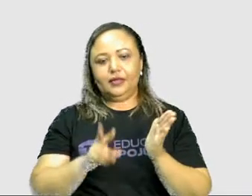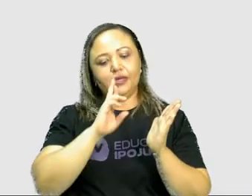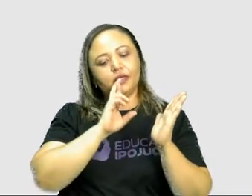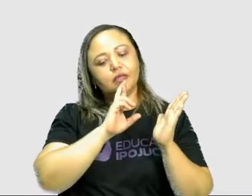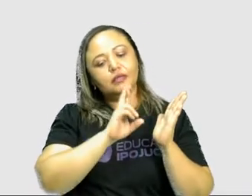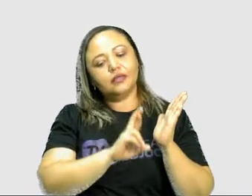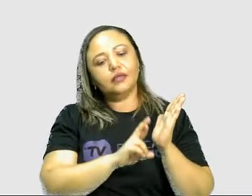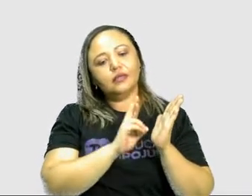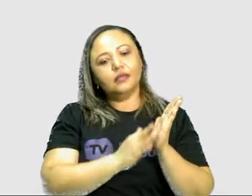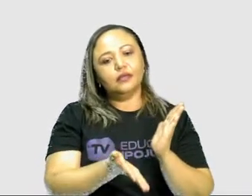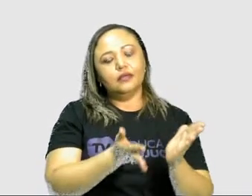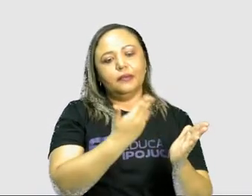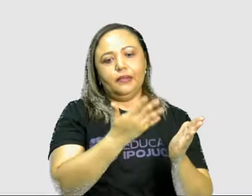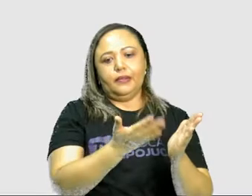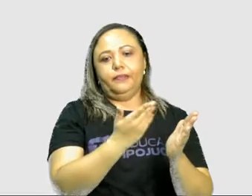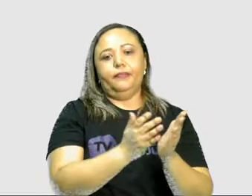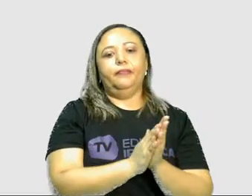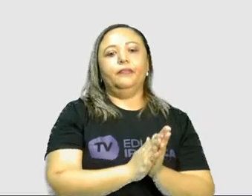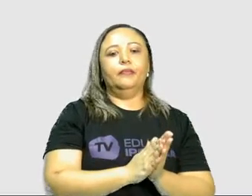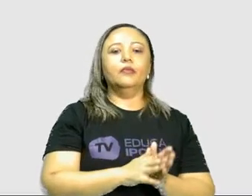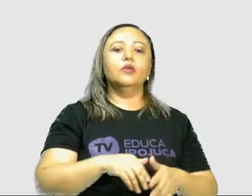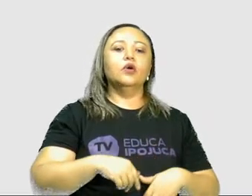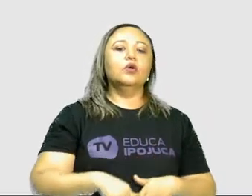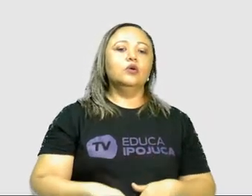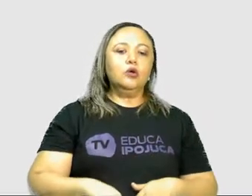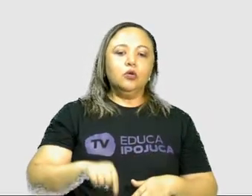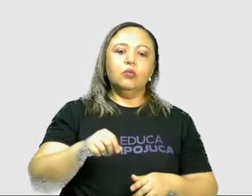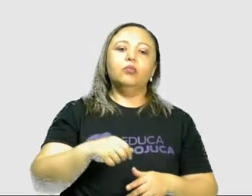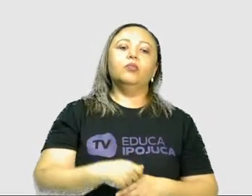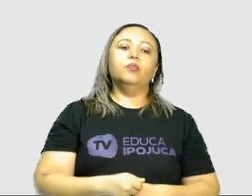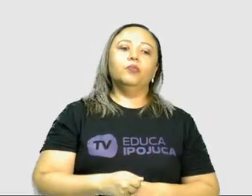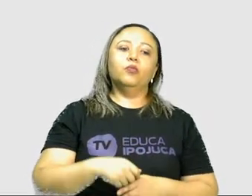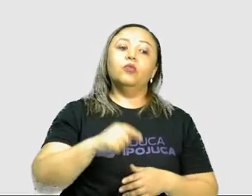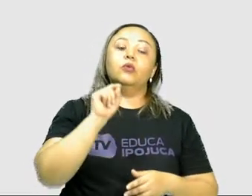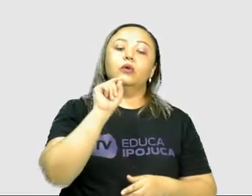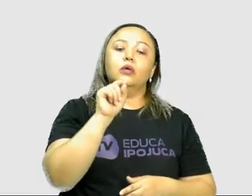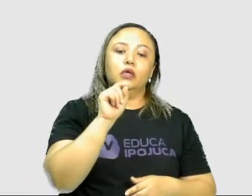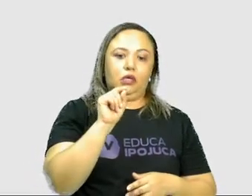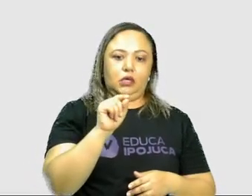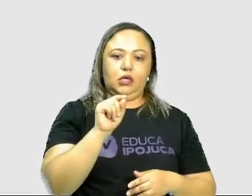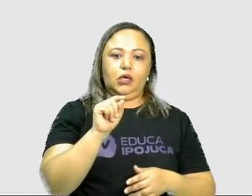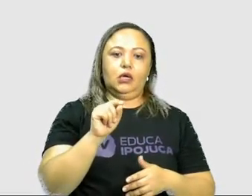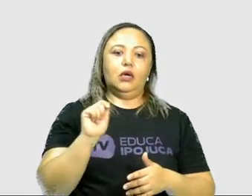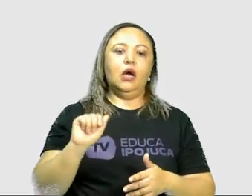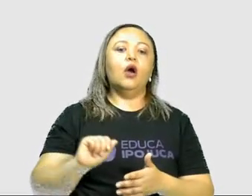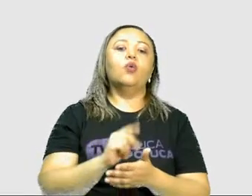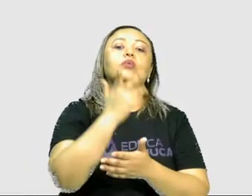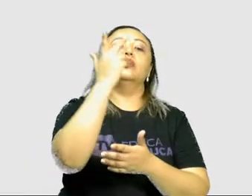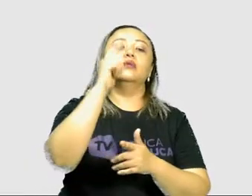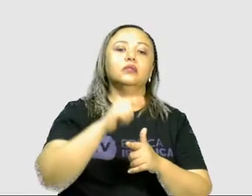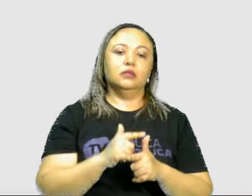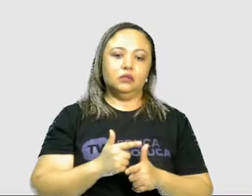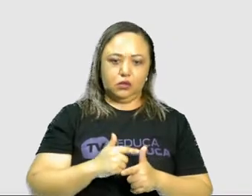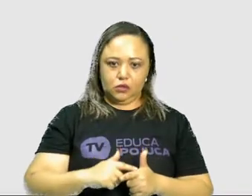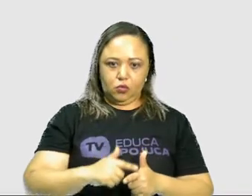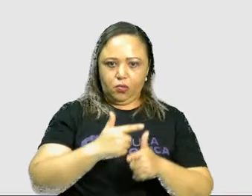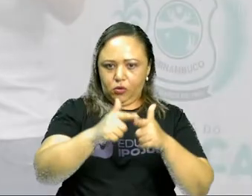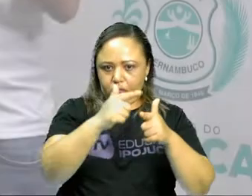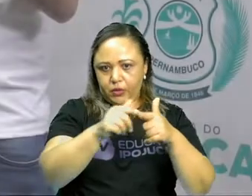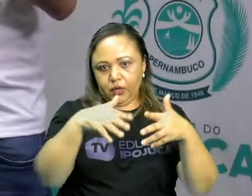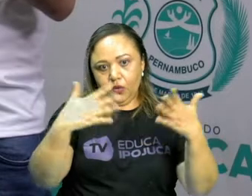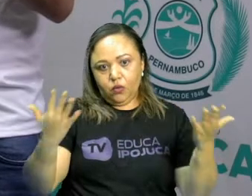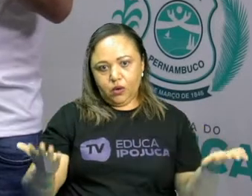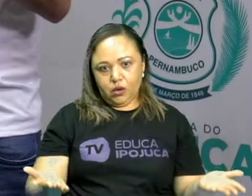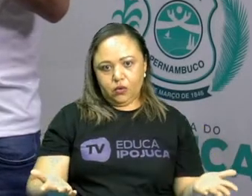respondo aí no caderno de vocês quais fatores contribuíram para pedra nos rins mese na Europa